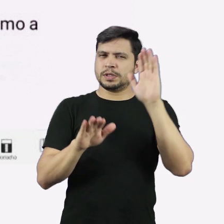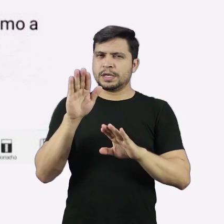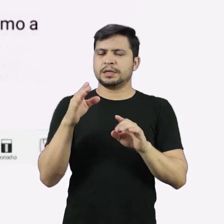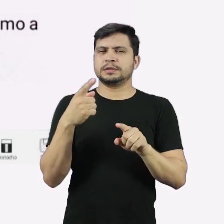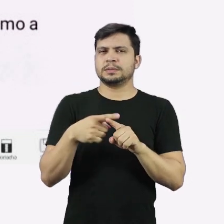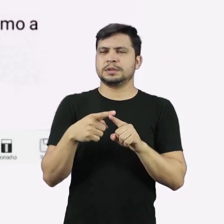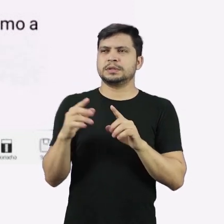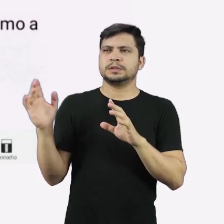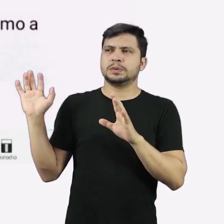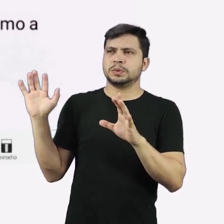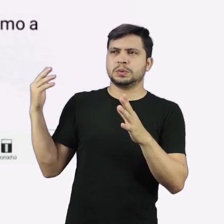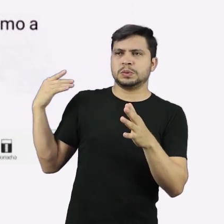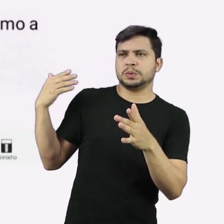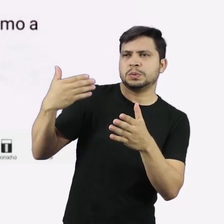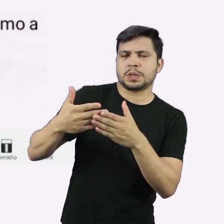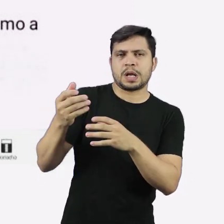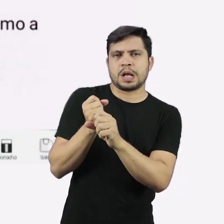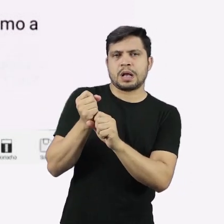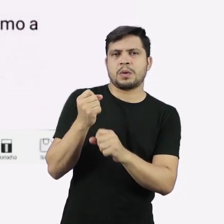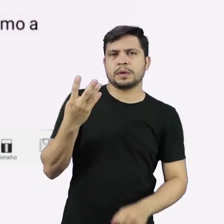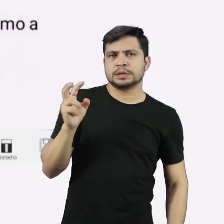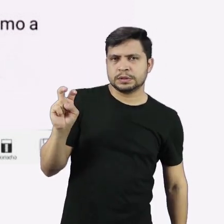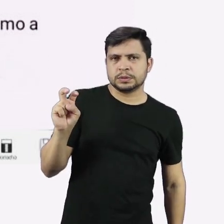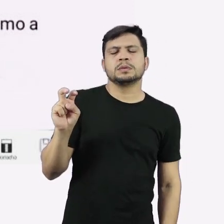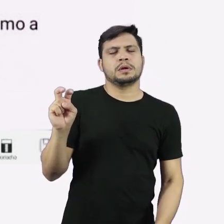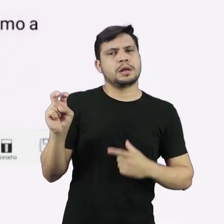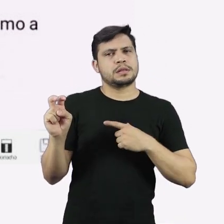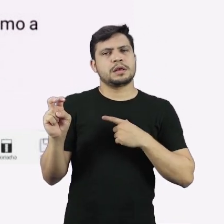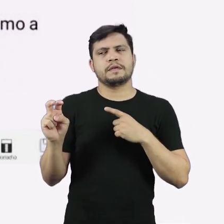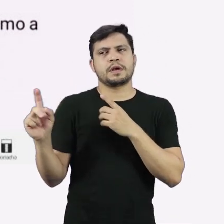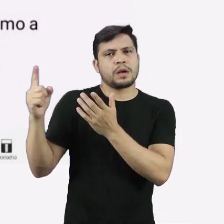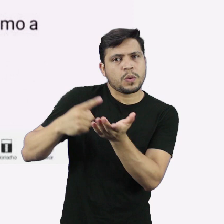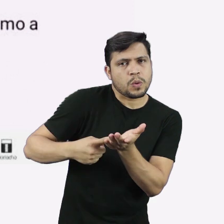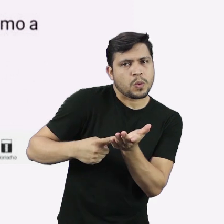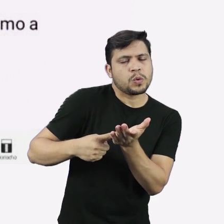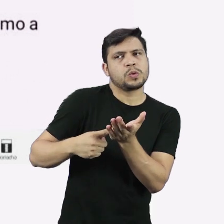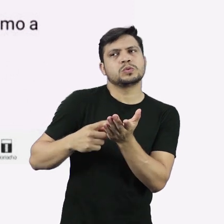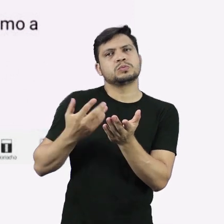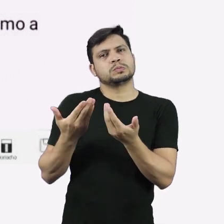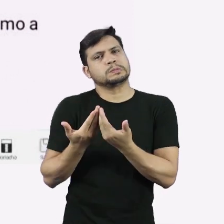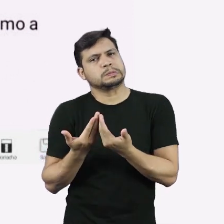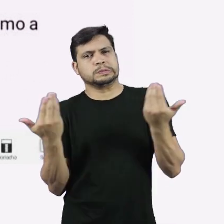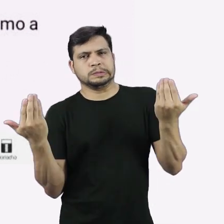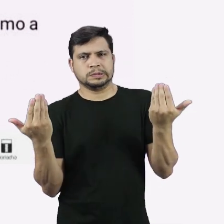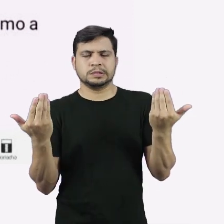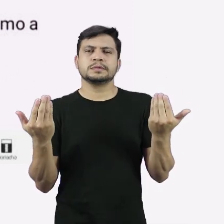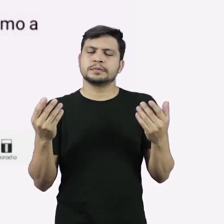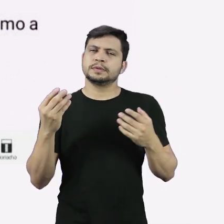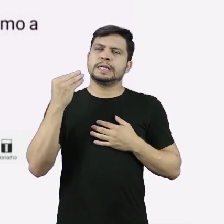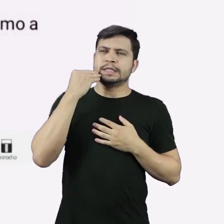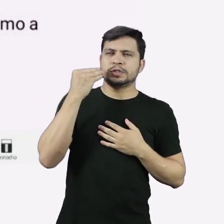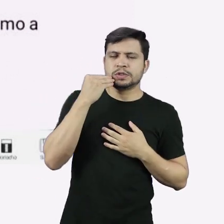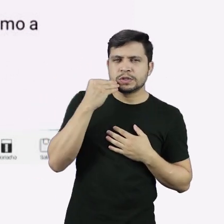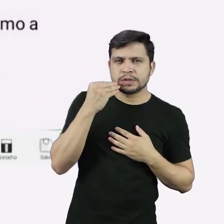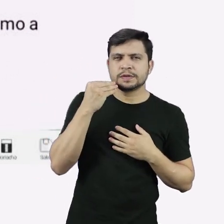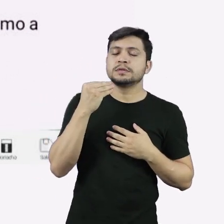45 anos existiram aproximações e distanciamentos. Existiram tentativas de acordos e pontos em que